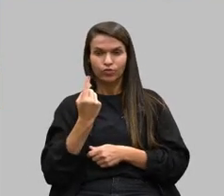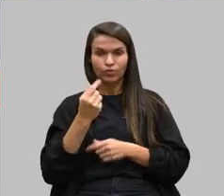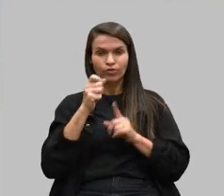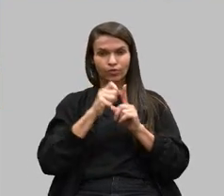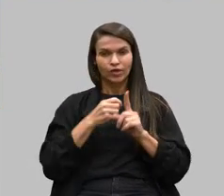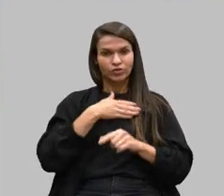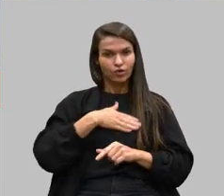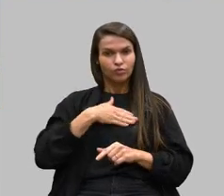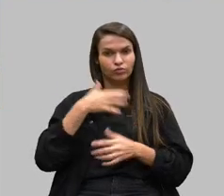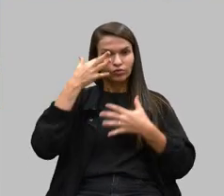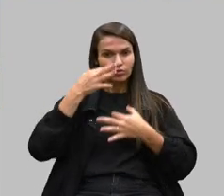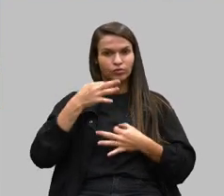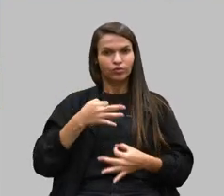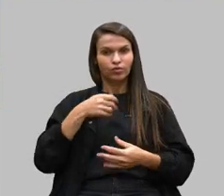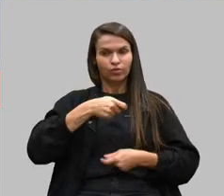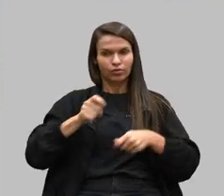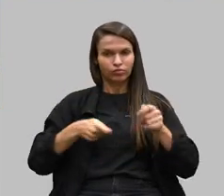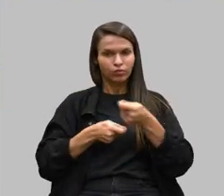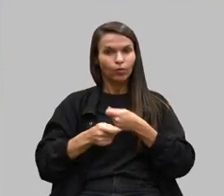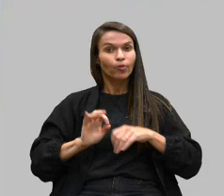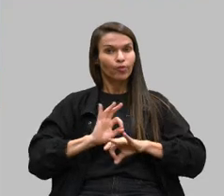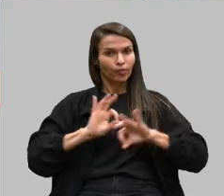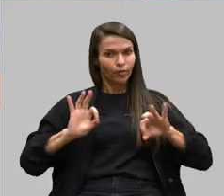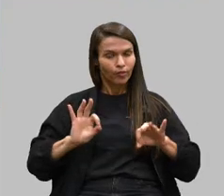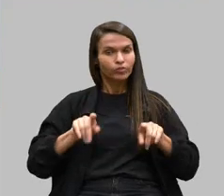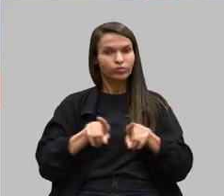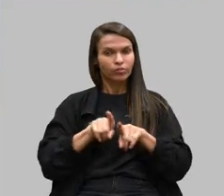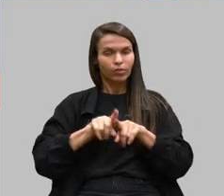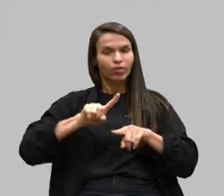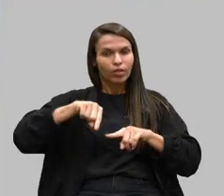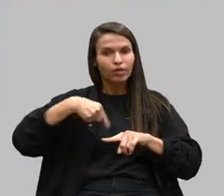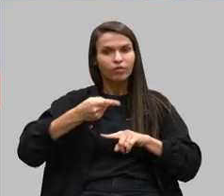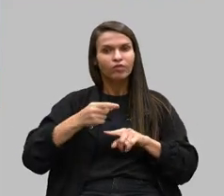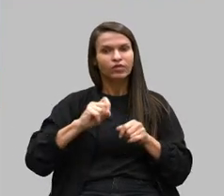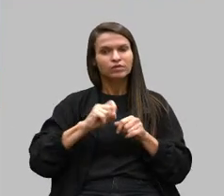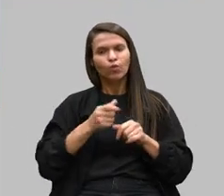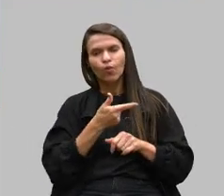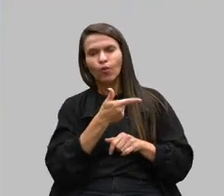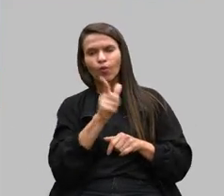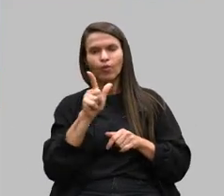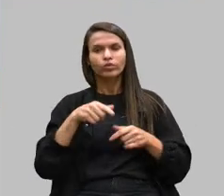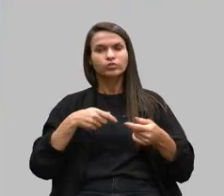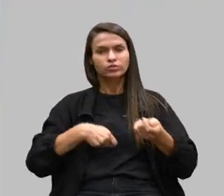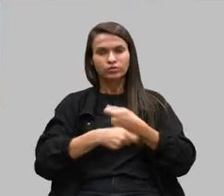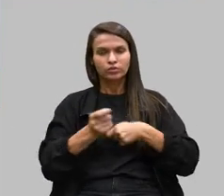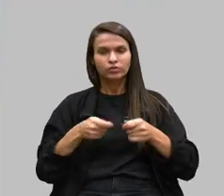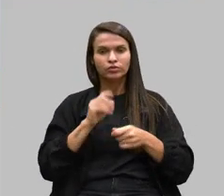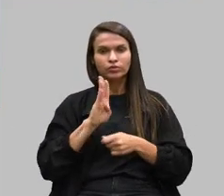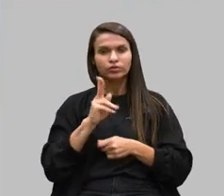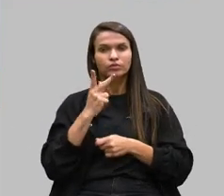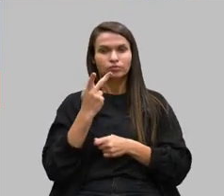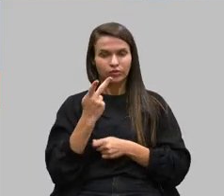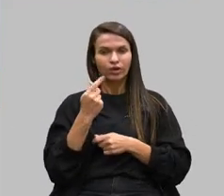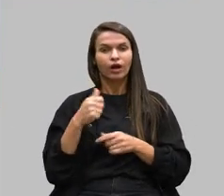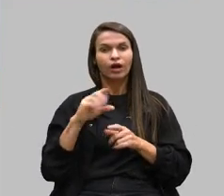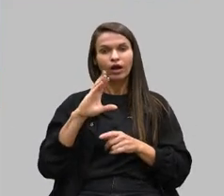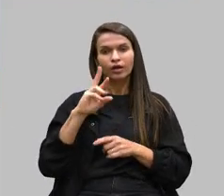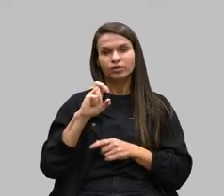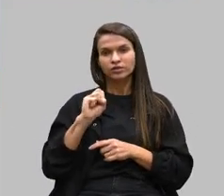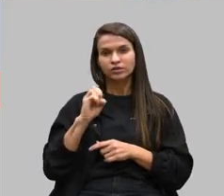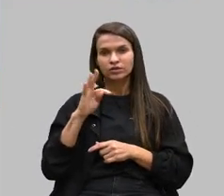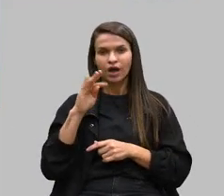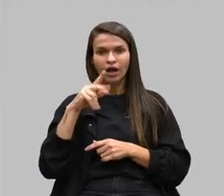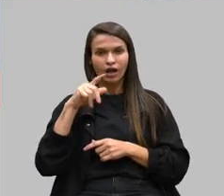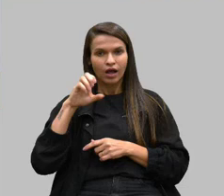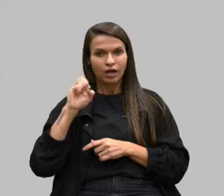convicção que será um leilão exitoso posteriormente Faremos o outro leilão de Belo Horizonte a cristais e paralelo a